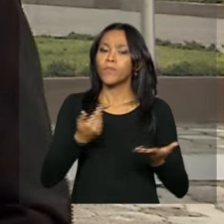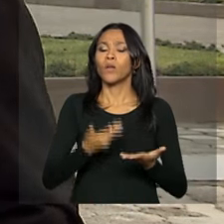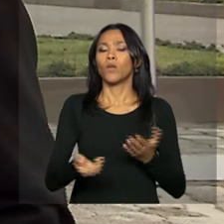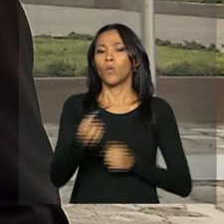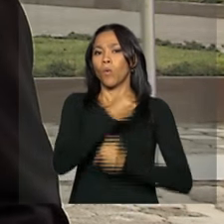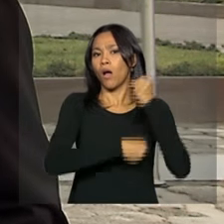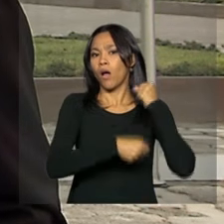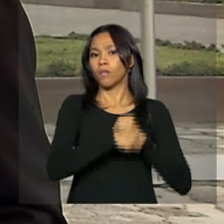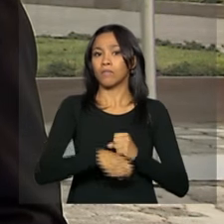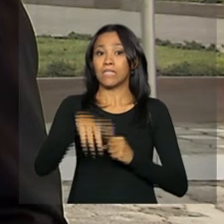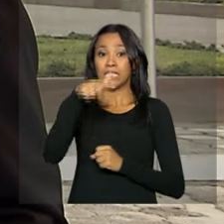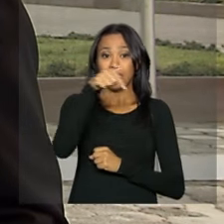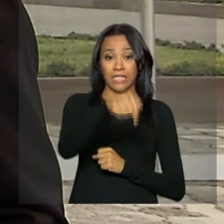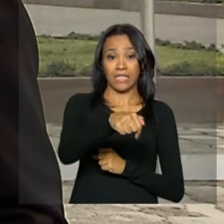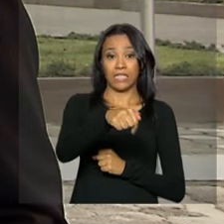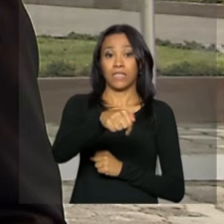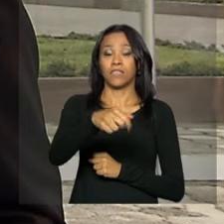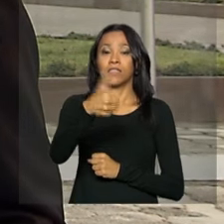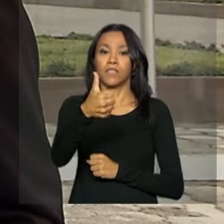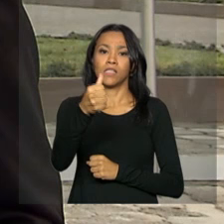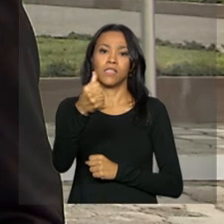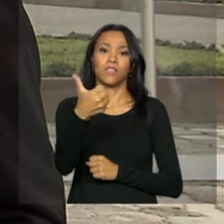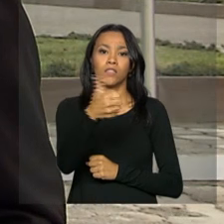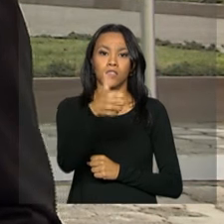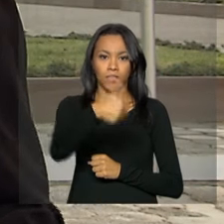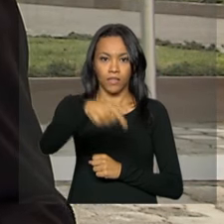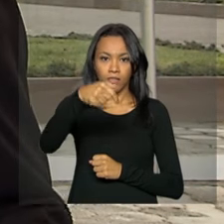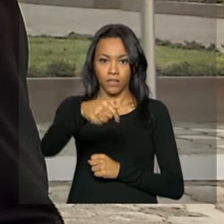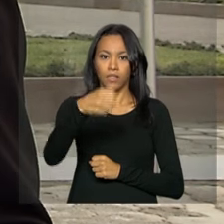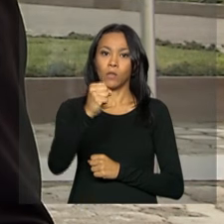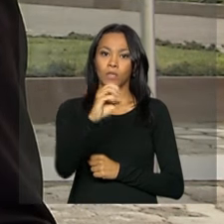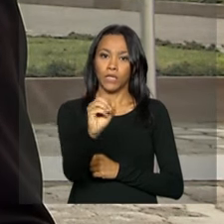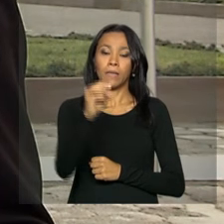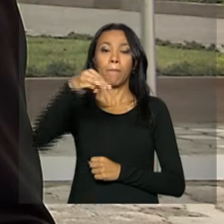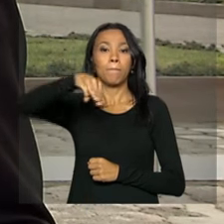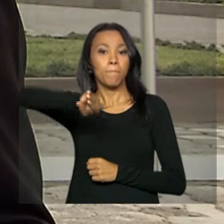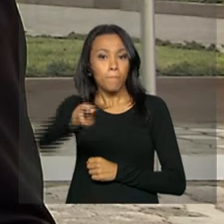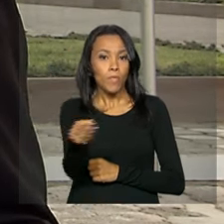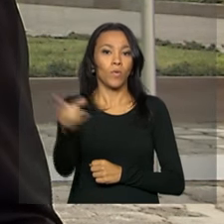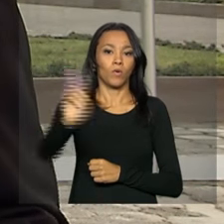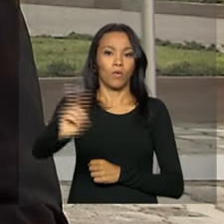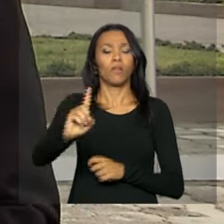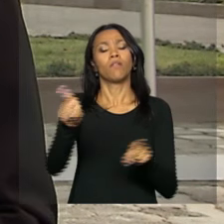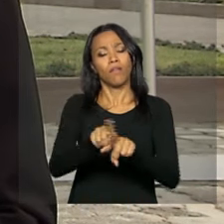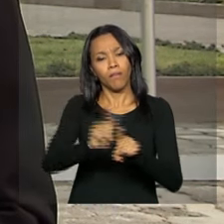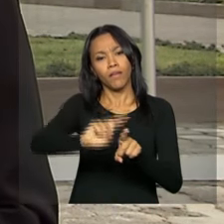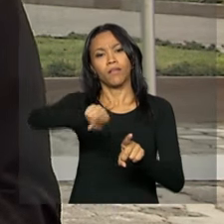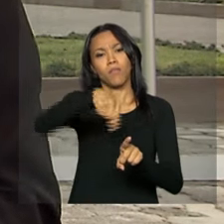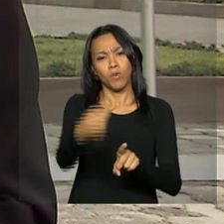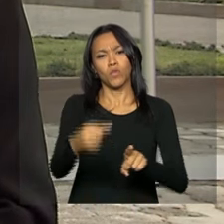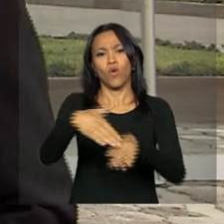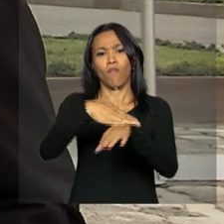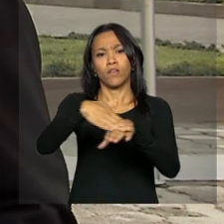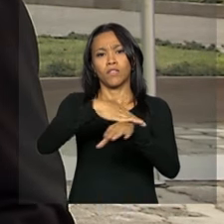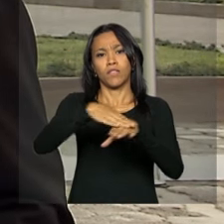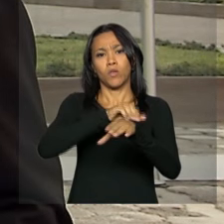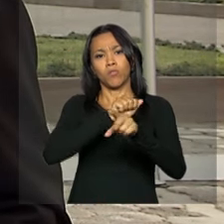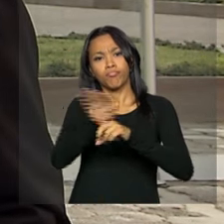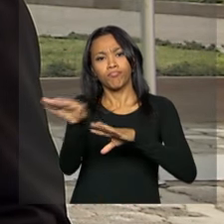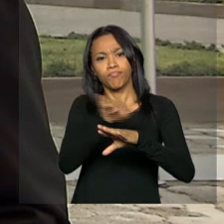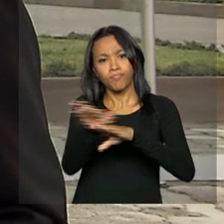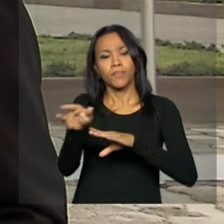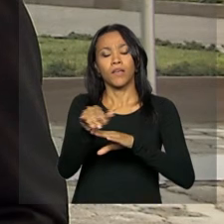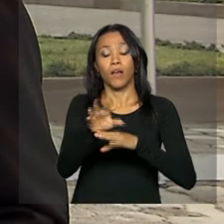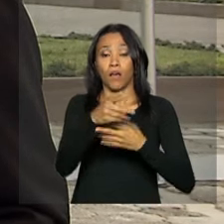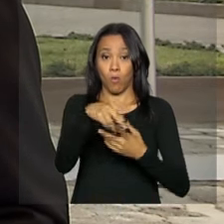passado 780 Milhões de Dólares Dilma e Correia também devem falar sobre migração o Equador deu apoio ao